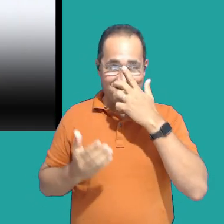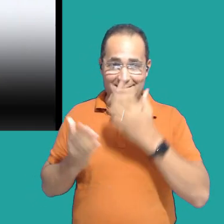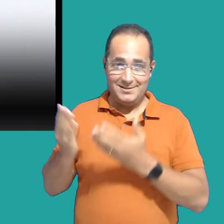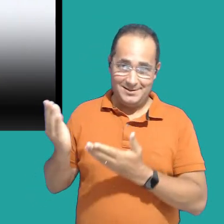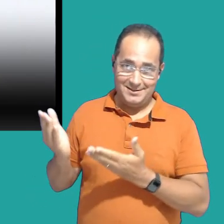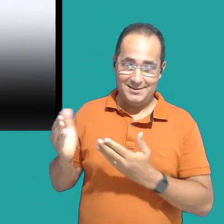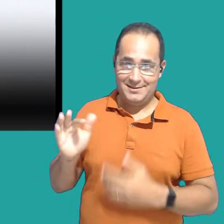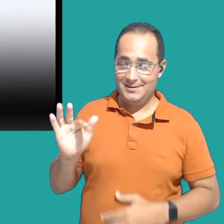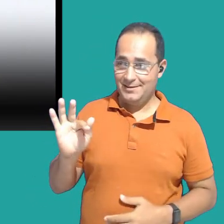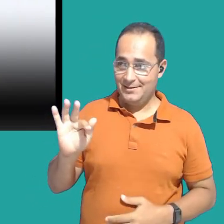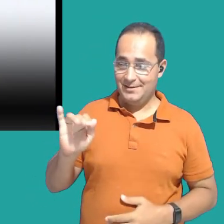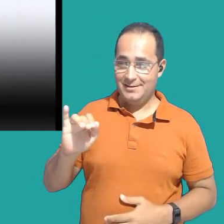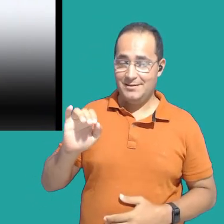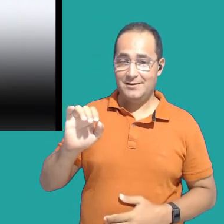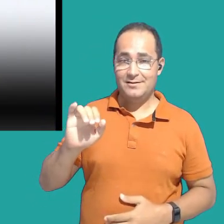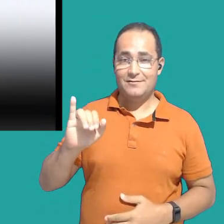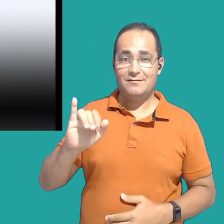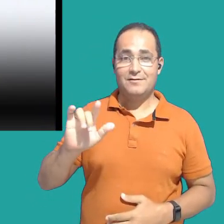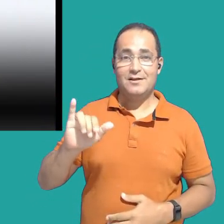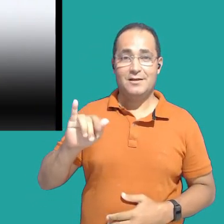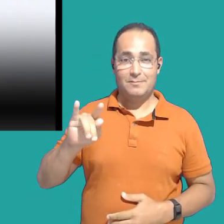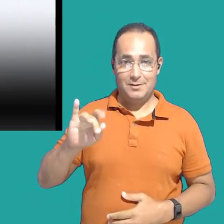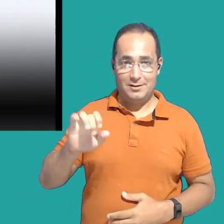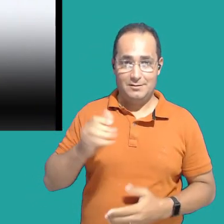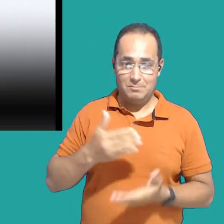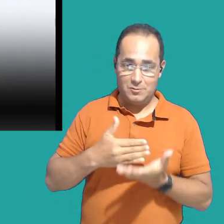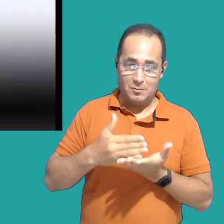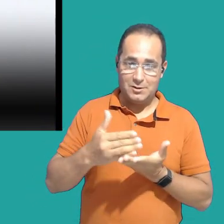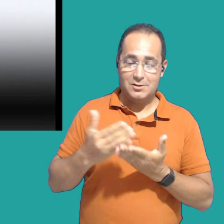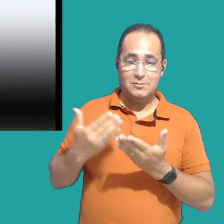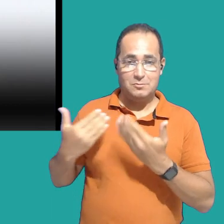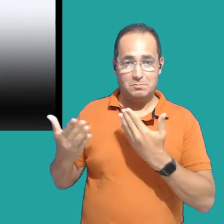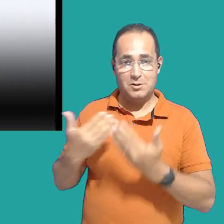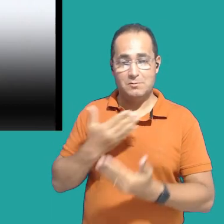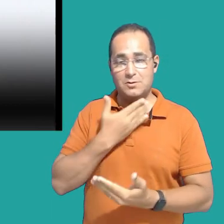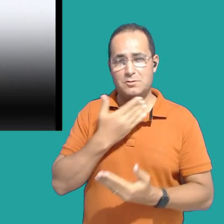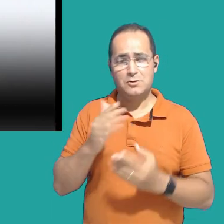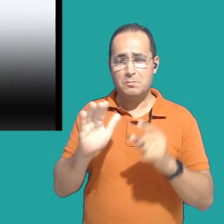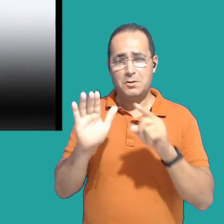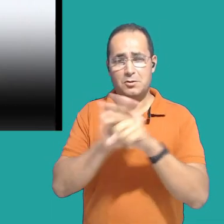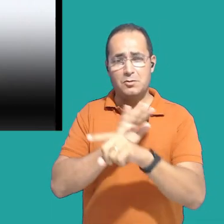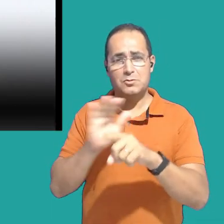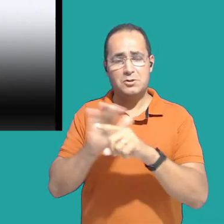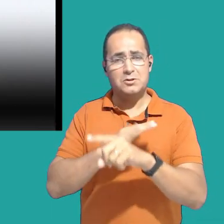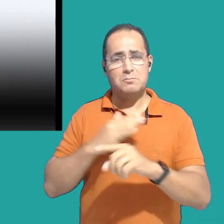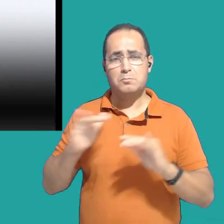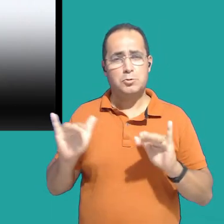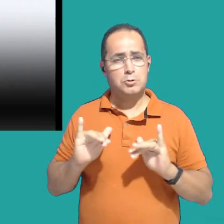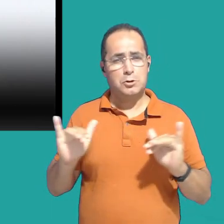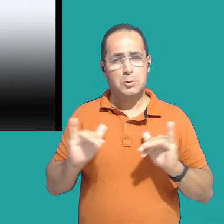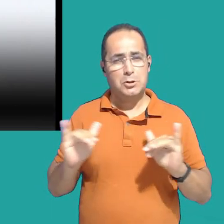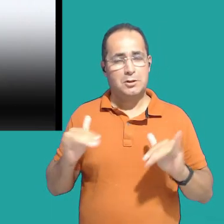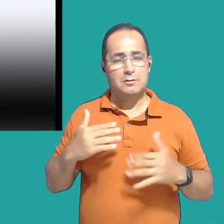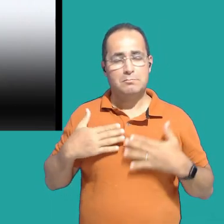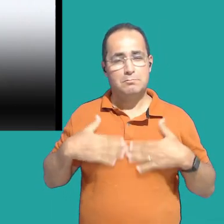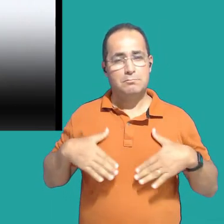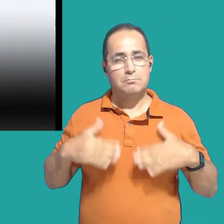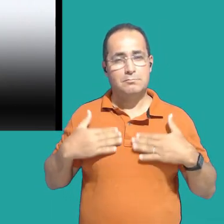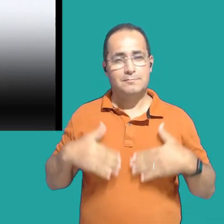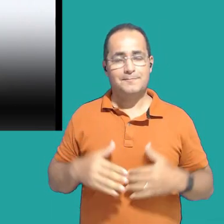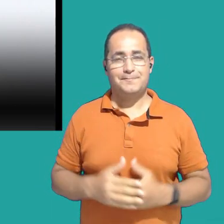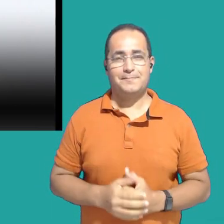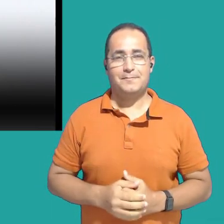E aí, Felipe, a gente vai estar iniciando agora esse bate-papo. São perguntas muito